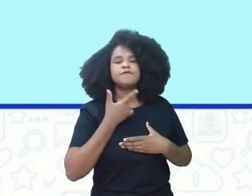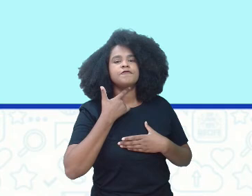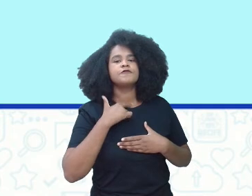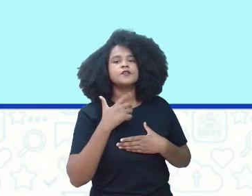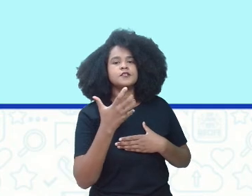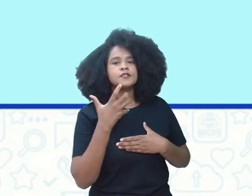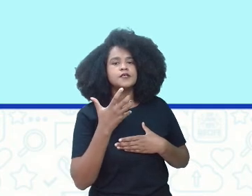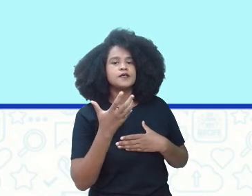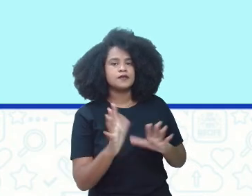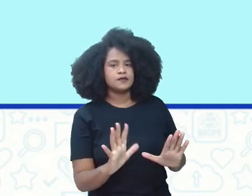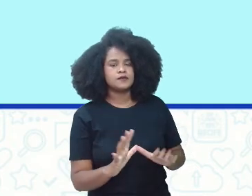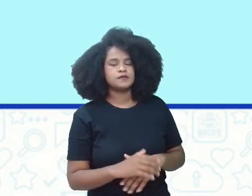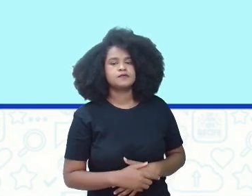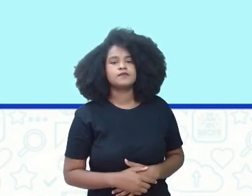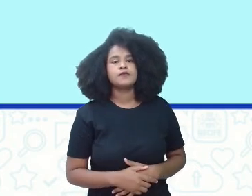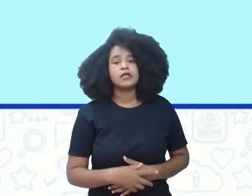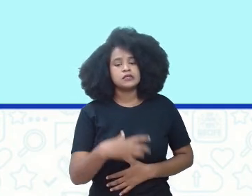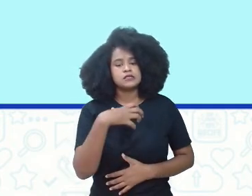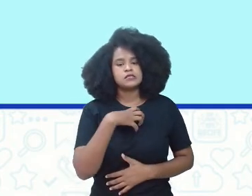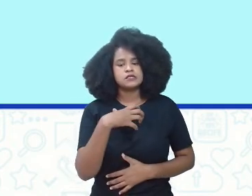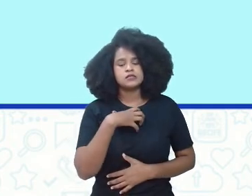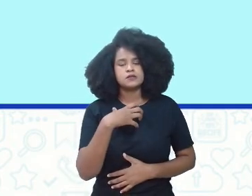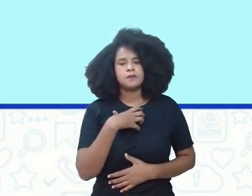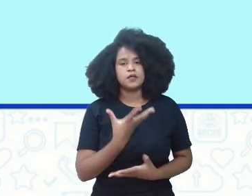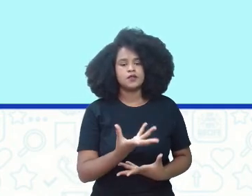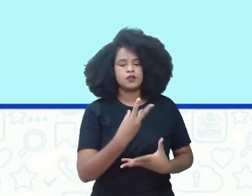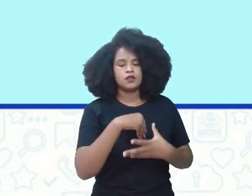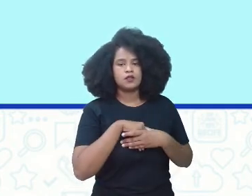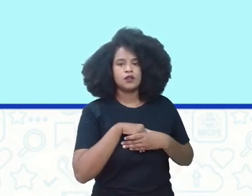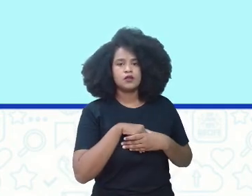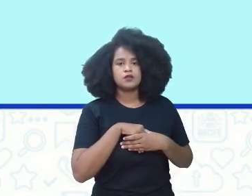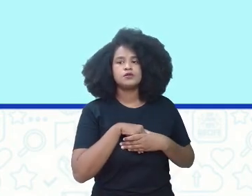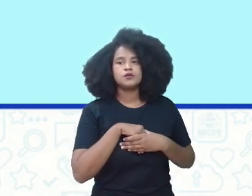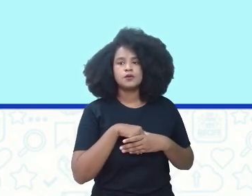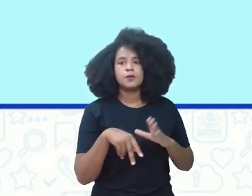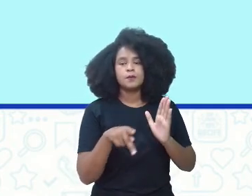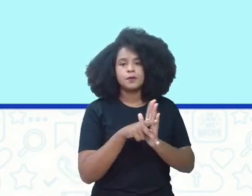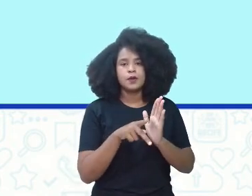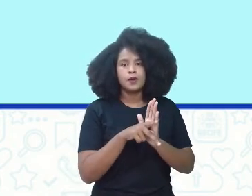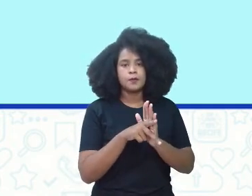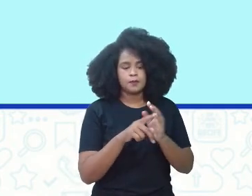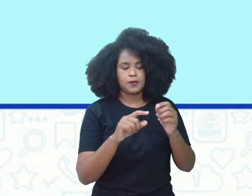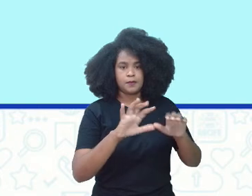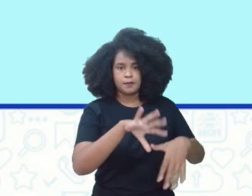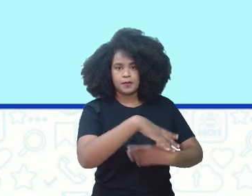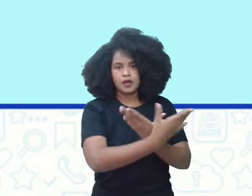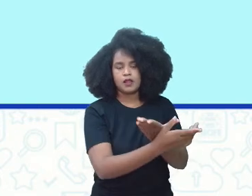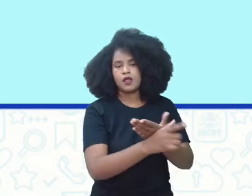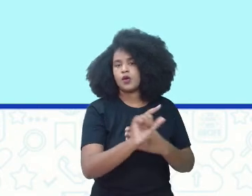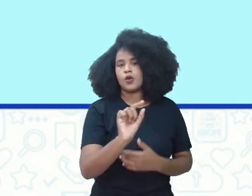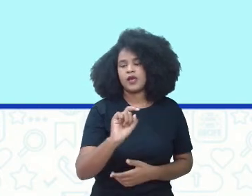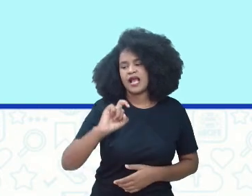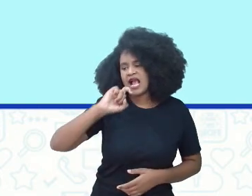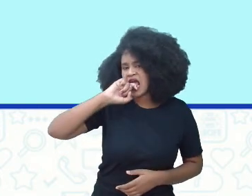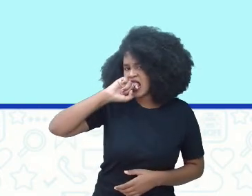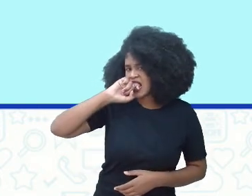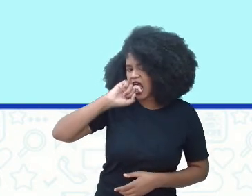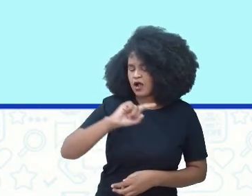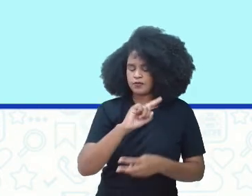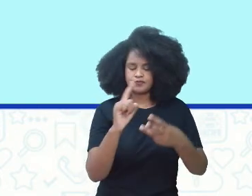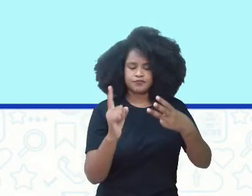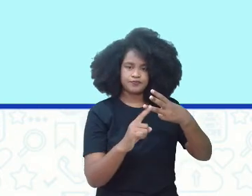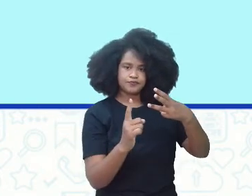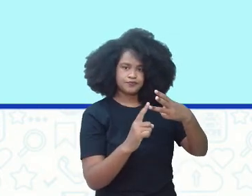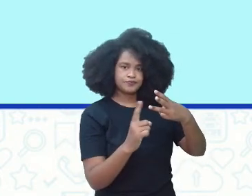ações impróprias, não é? O sentimento que invadiu a baleia, sentimento de inveja, não é? E o